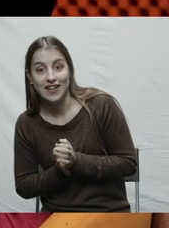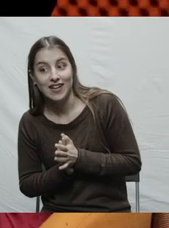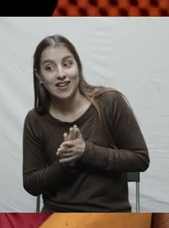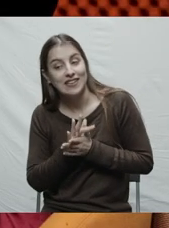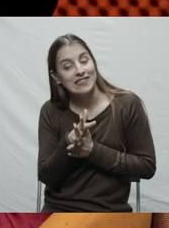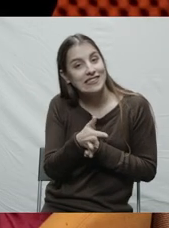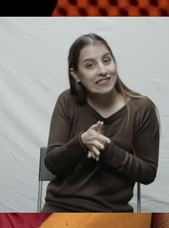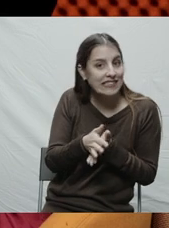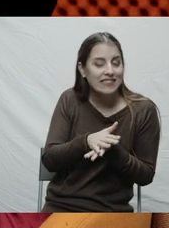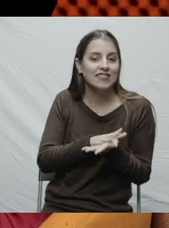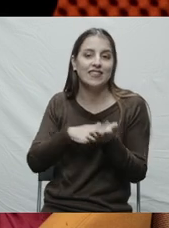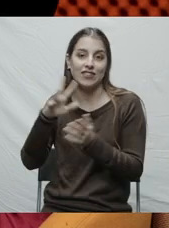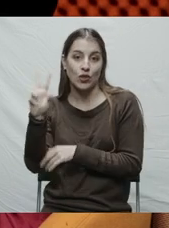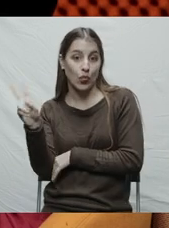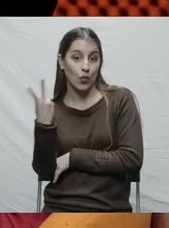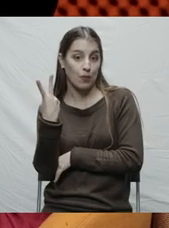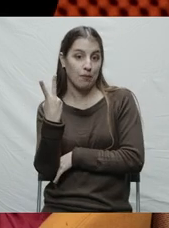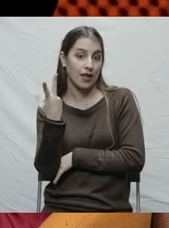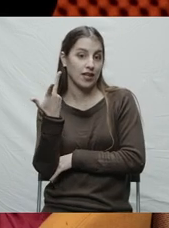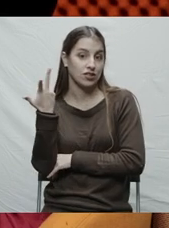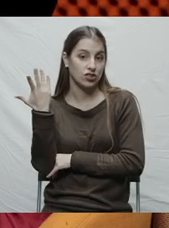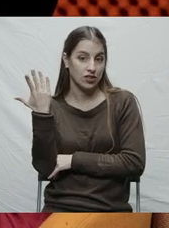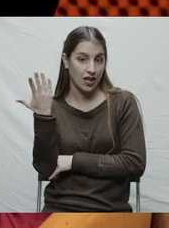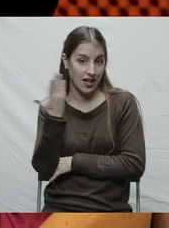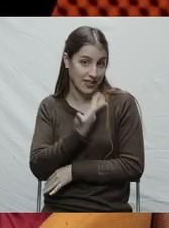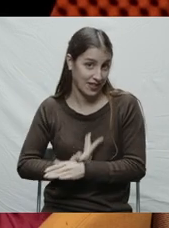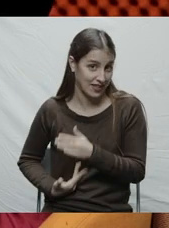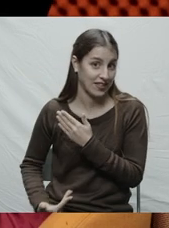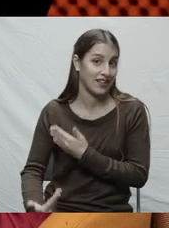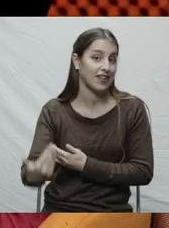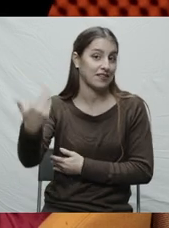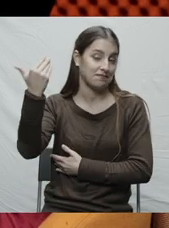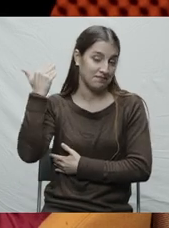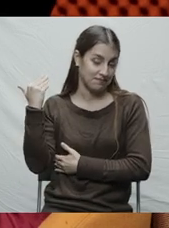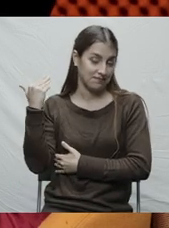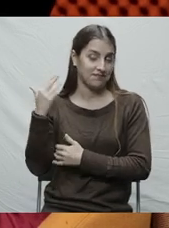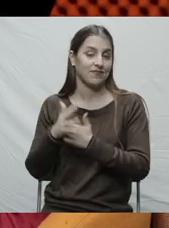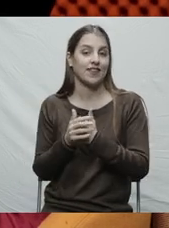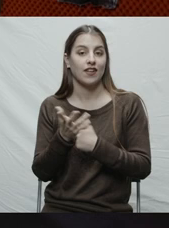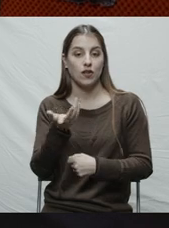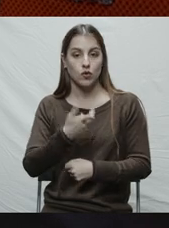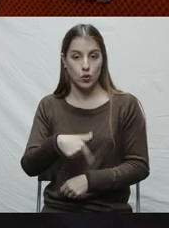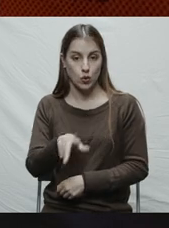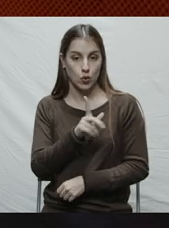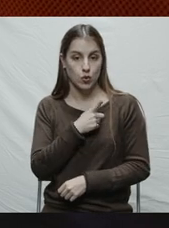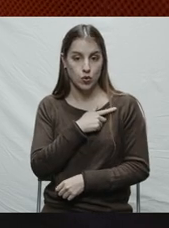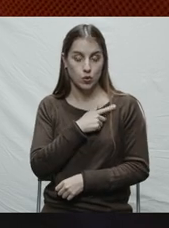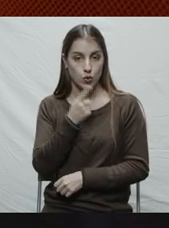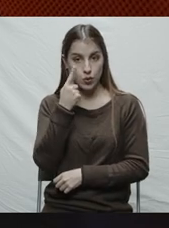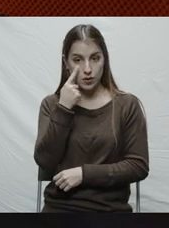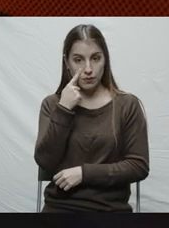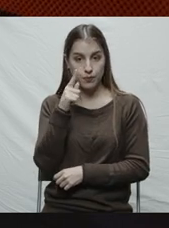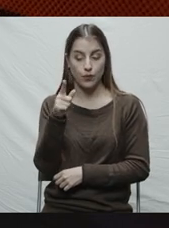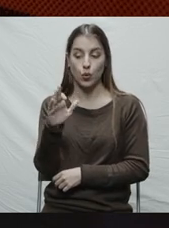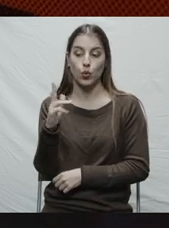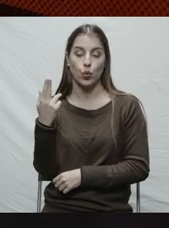Portanto, é uma dupla já bastante antiga, diria. Sim. Nós conhecemos-nos quando Hugo estava a